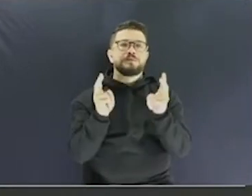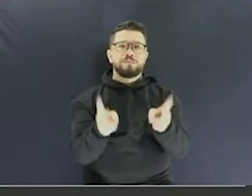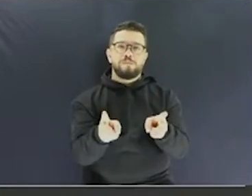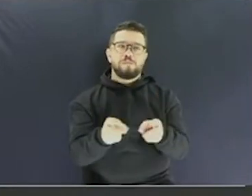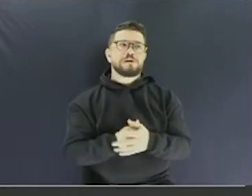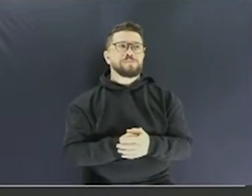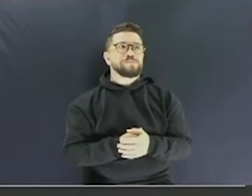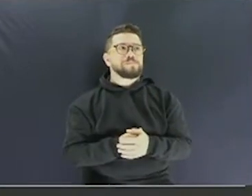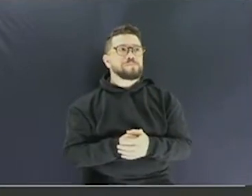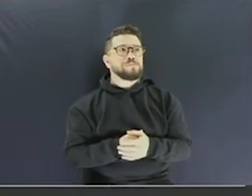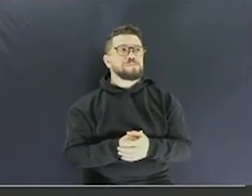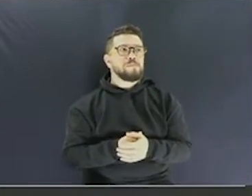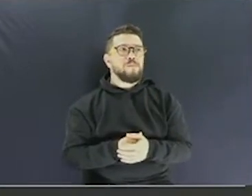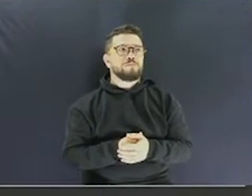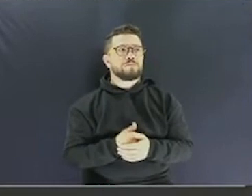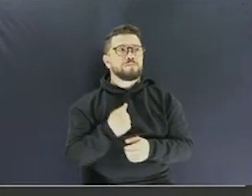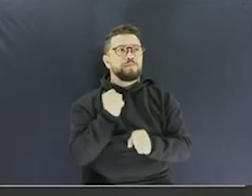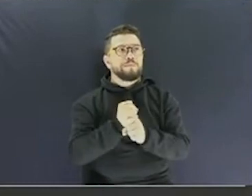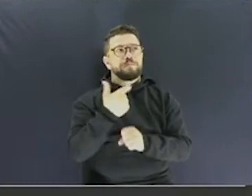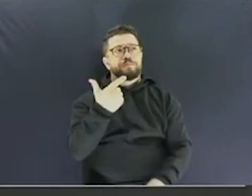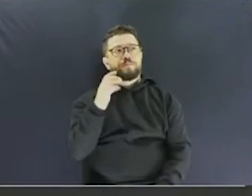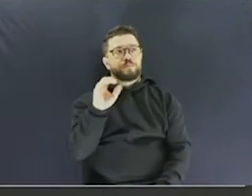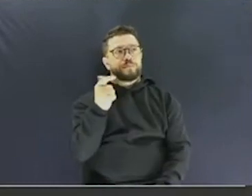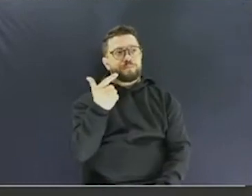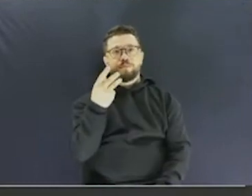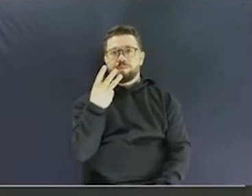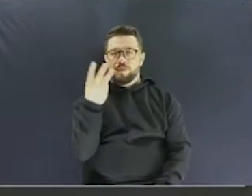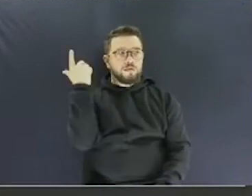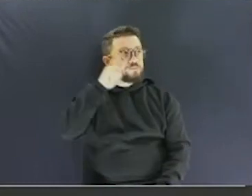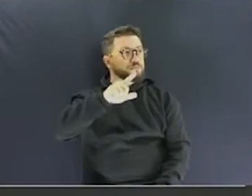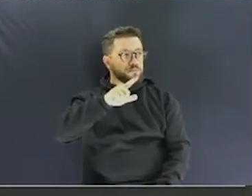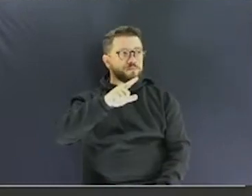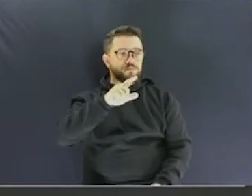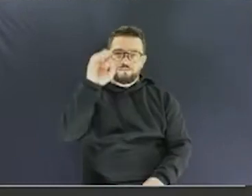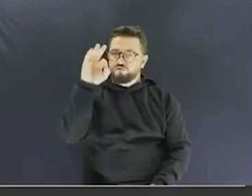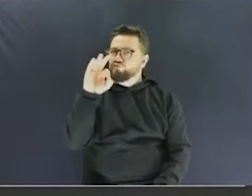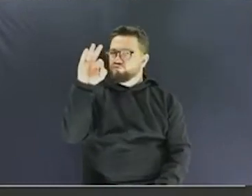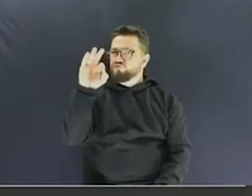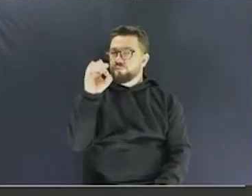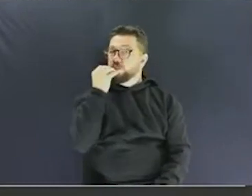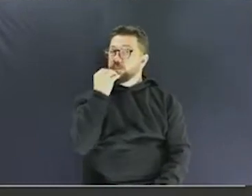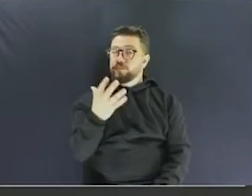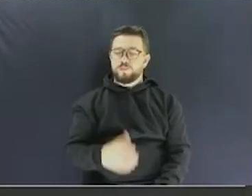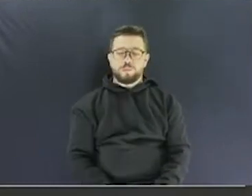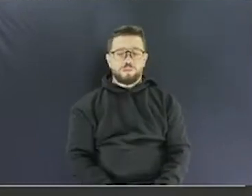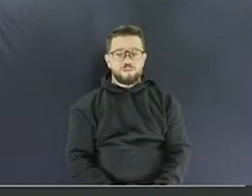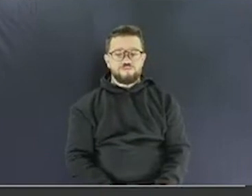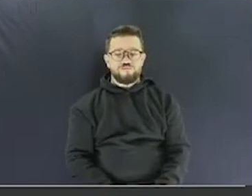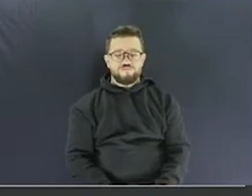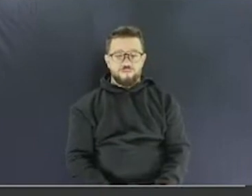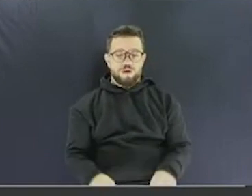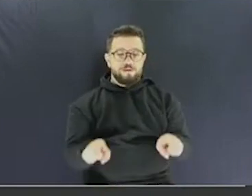No que diz respeito ainda às metas, realizar 16 ações destinadas ao aprimoramento das relações entre poder público e terceiro